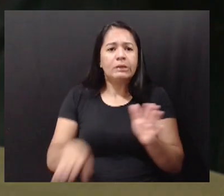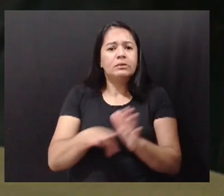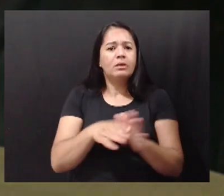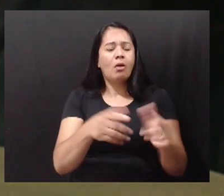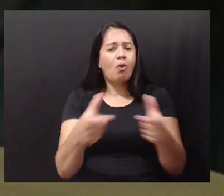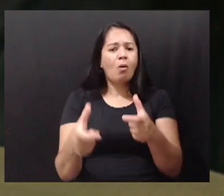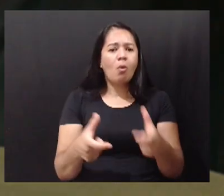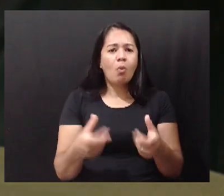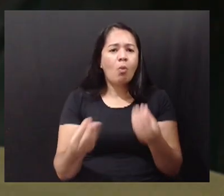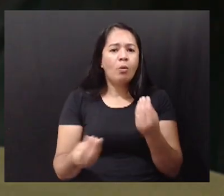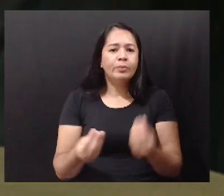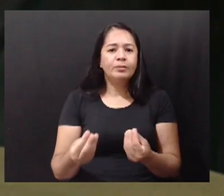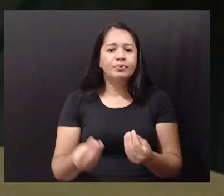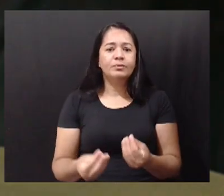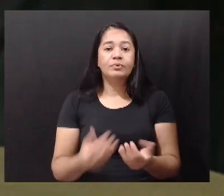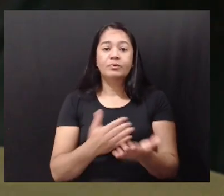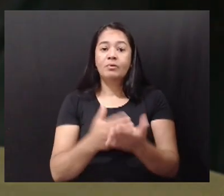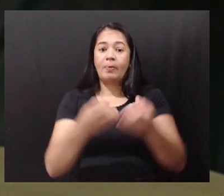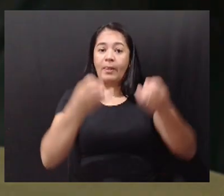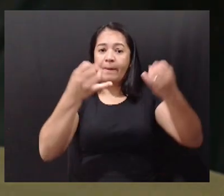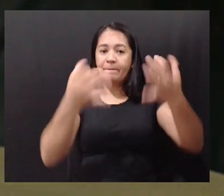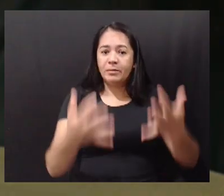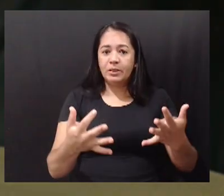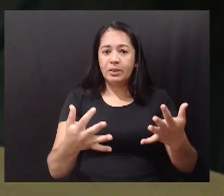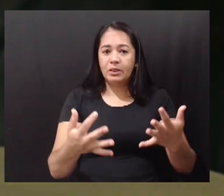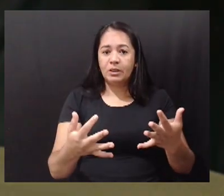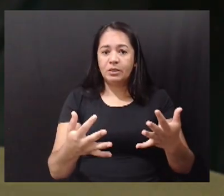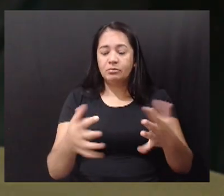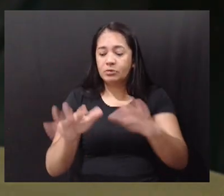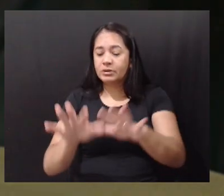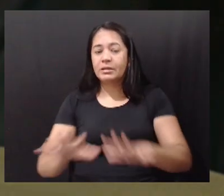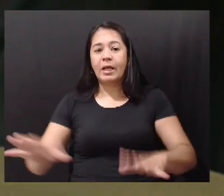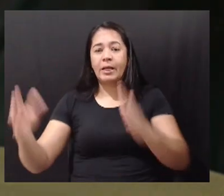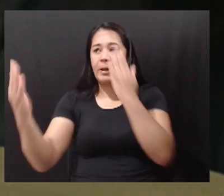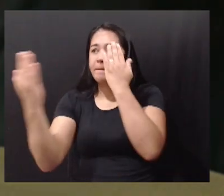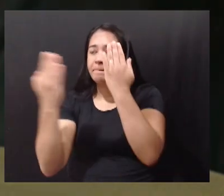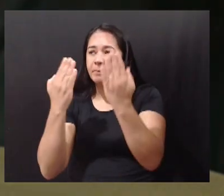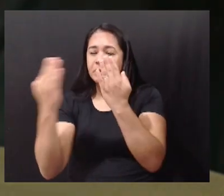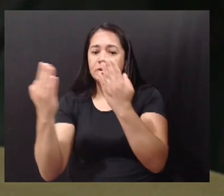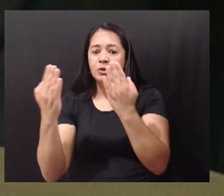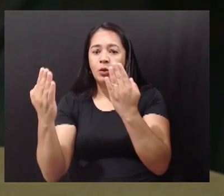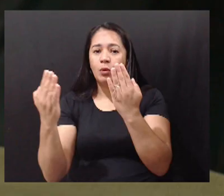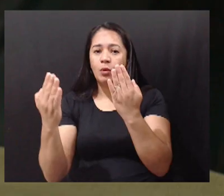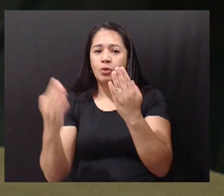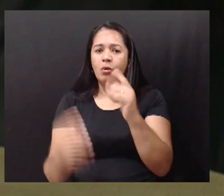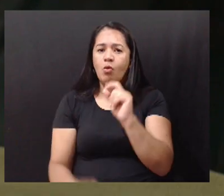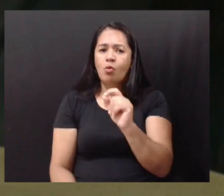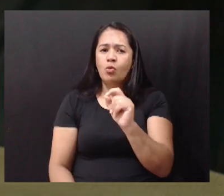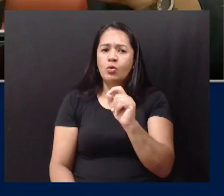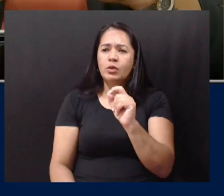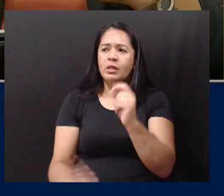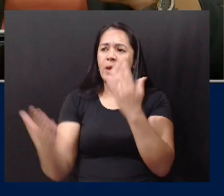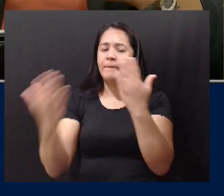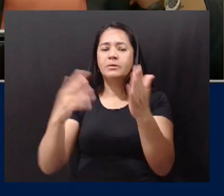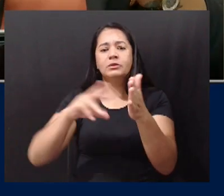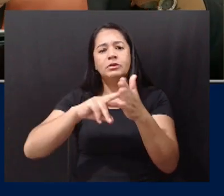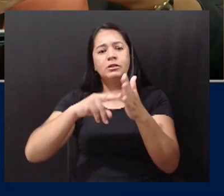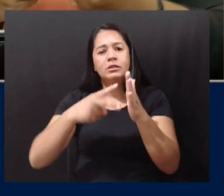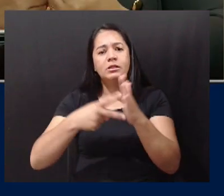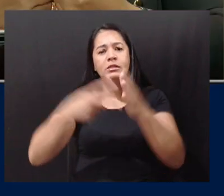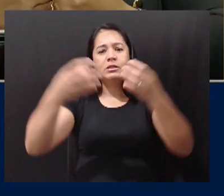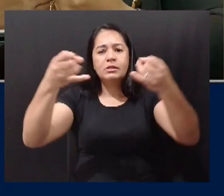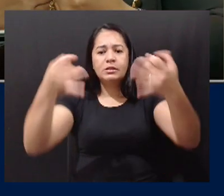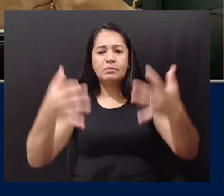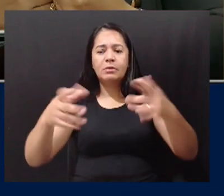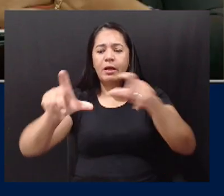do lado, do ponto de vista psicológico, Valéria. O que a psicologia define como a dependência digital? Como é que a gente